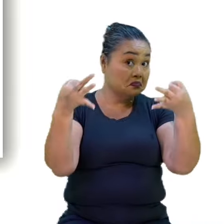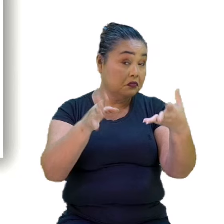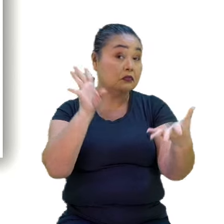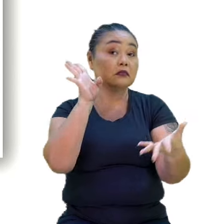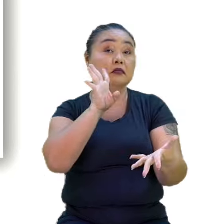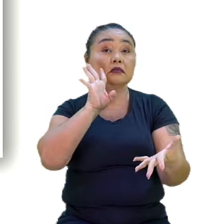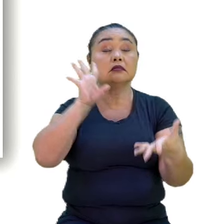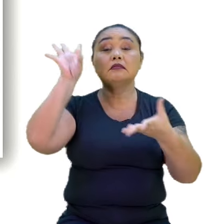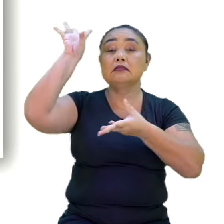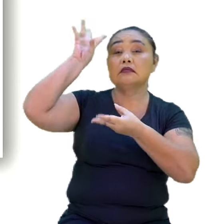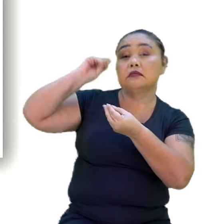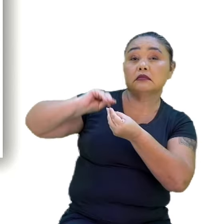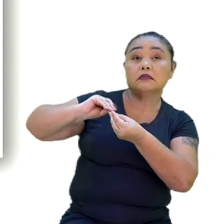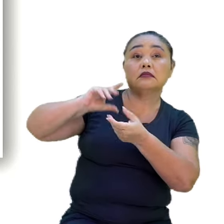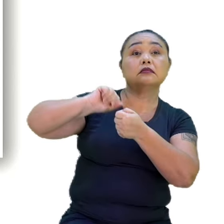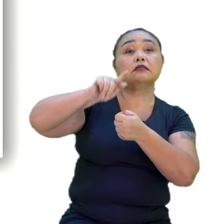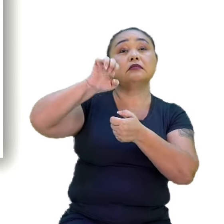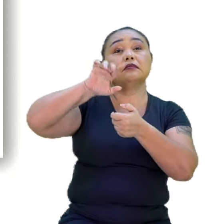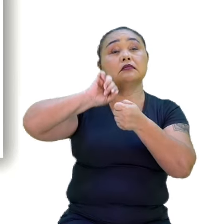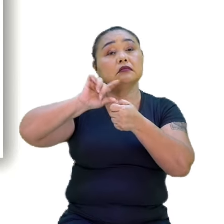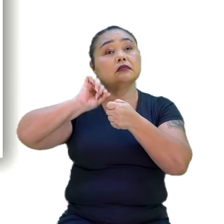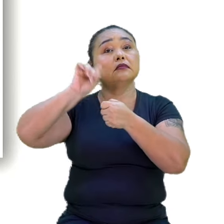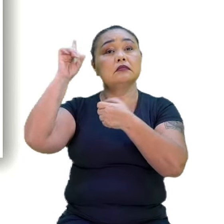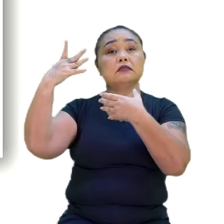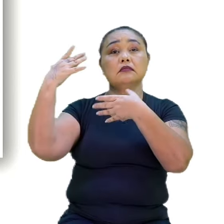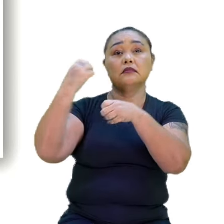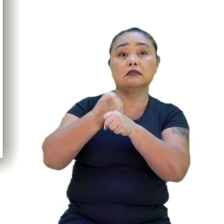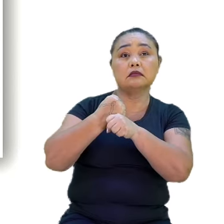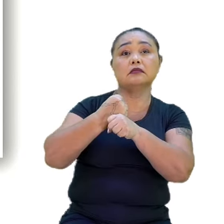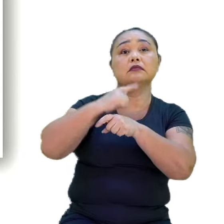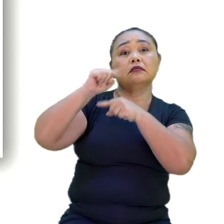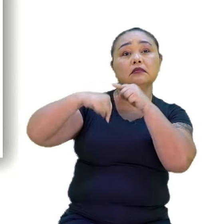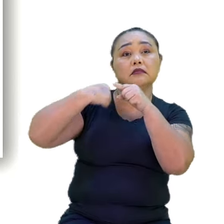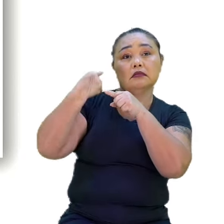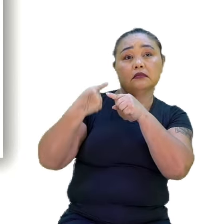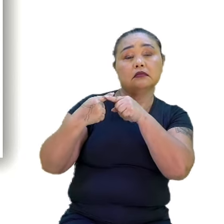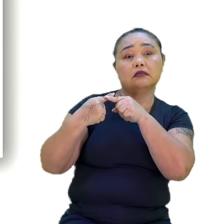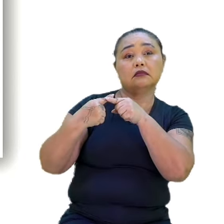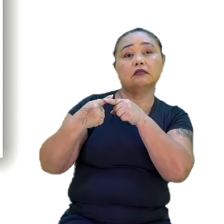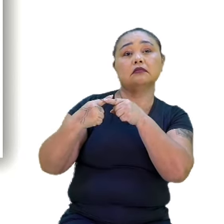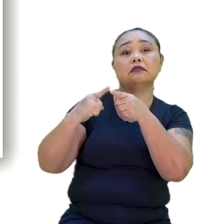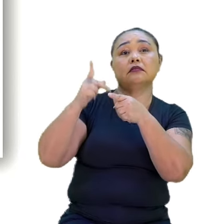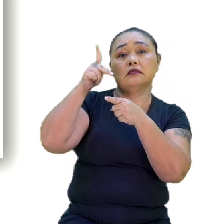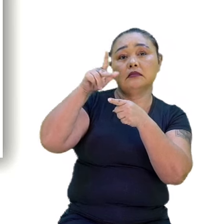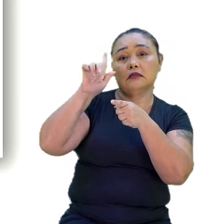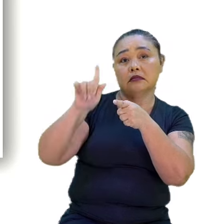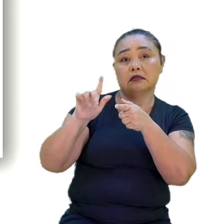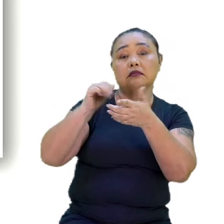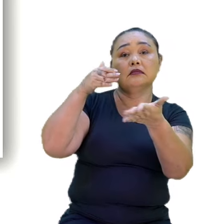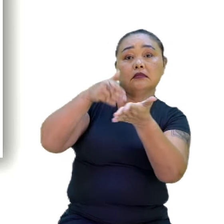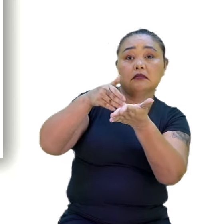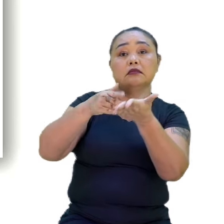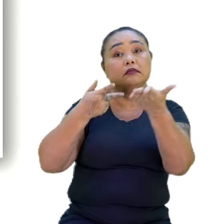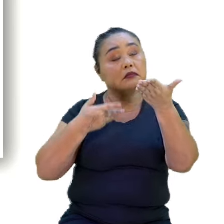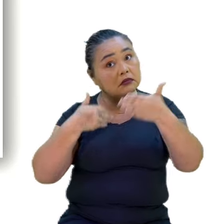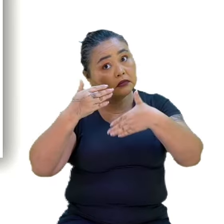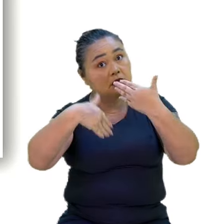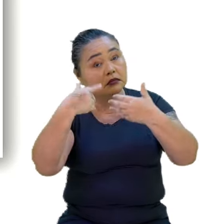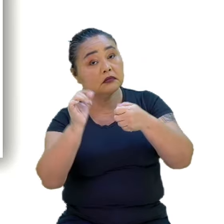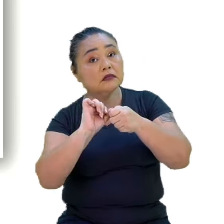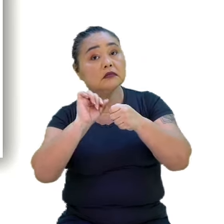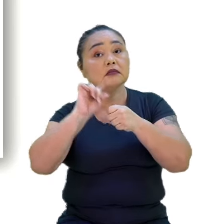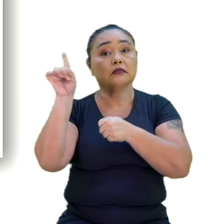aí as fórmulas termo geral soma dos termos aí tem ali ó da da finita da infinita a o produto